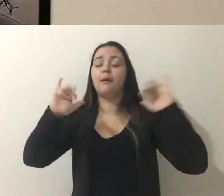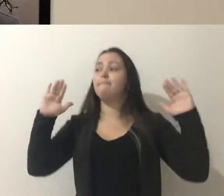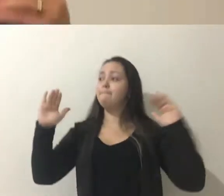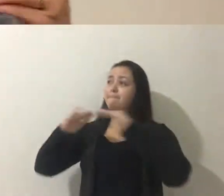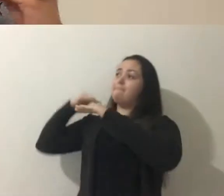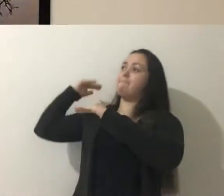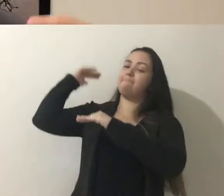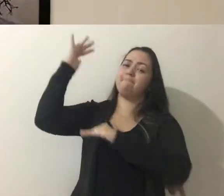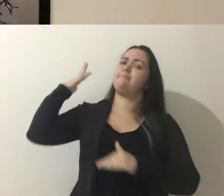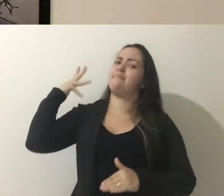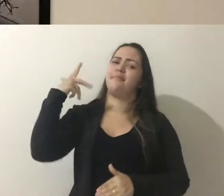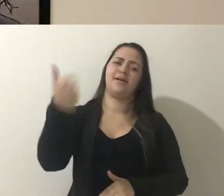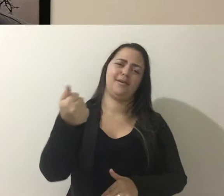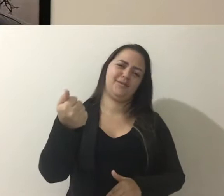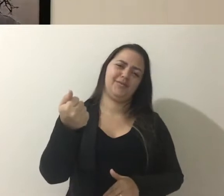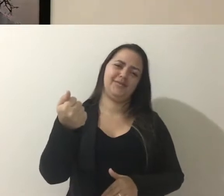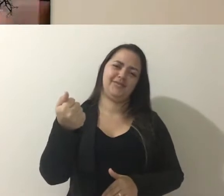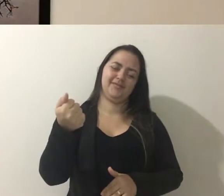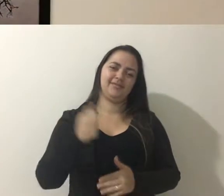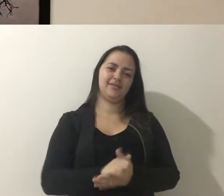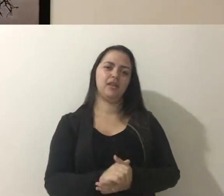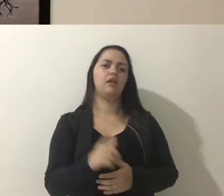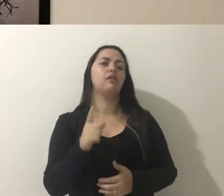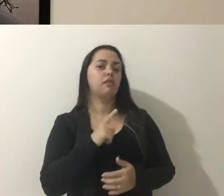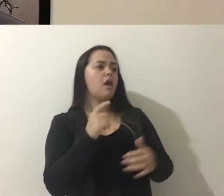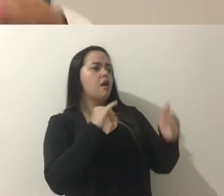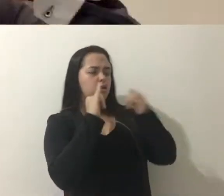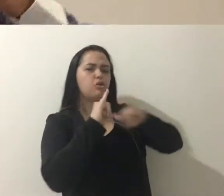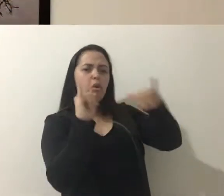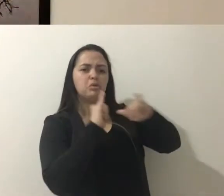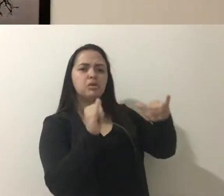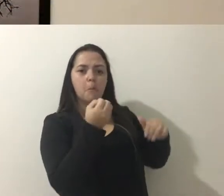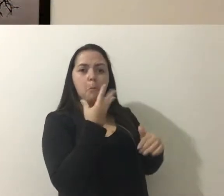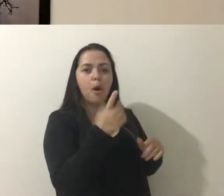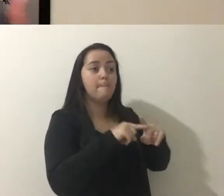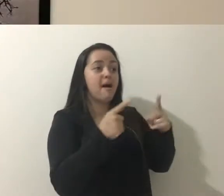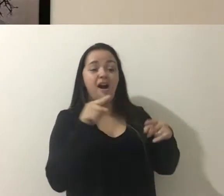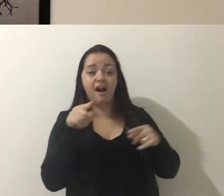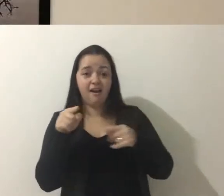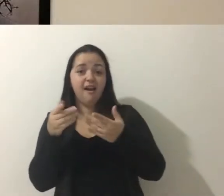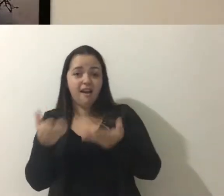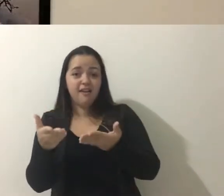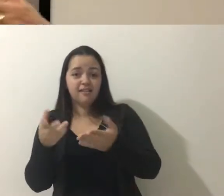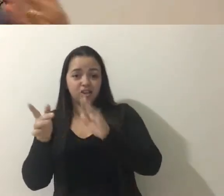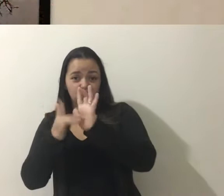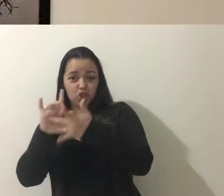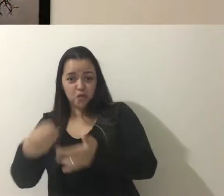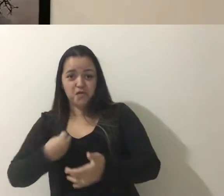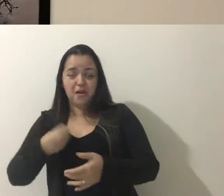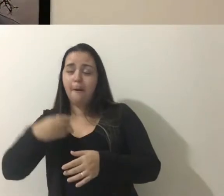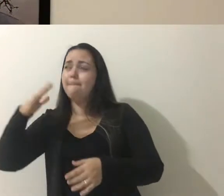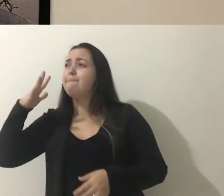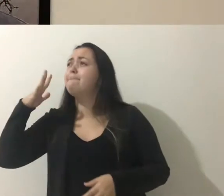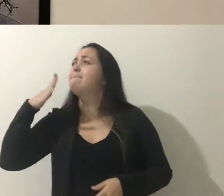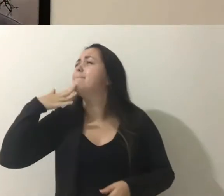ser humano poderia ouvir. Existem muitas notícias que são boas, mas essa é a melhor, é a mais importante, é a